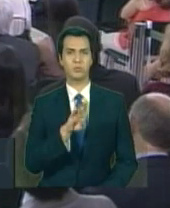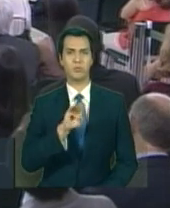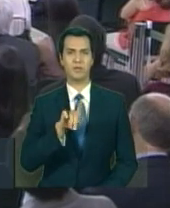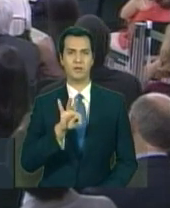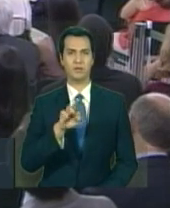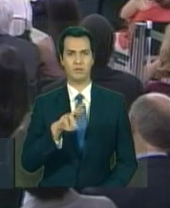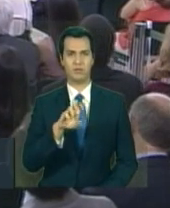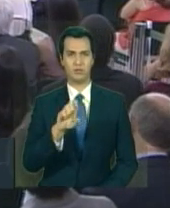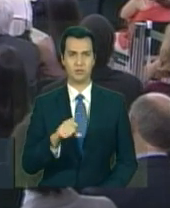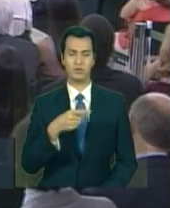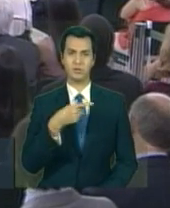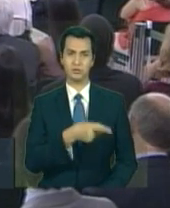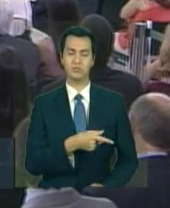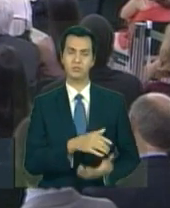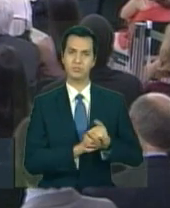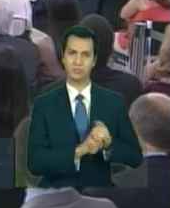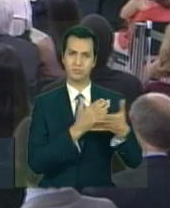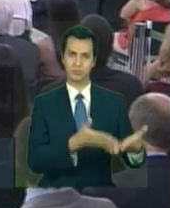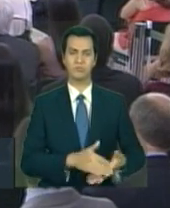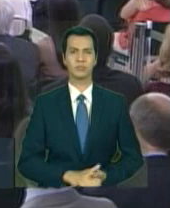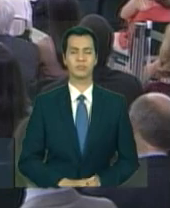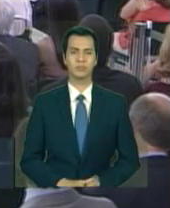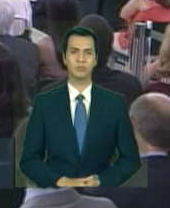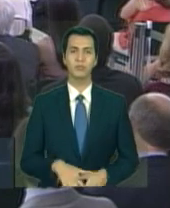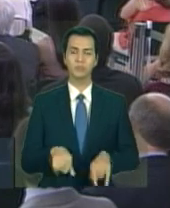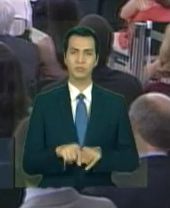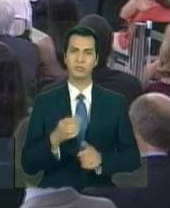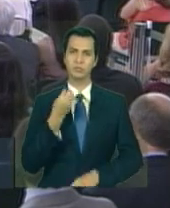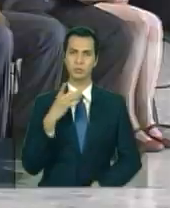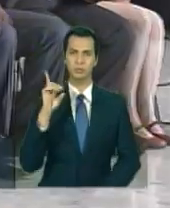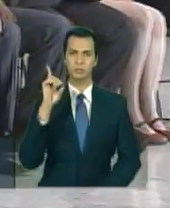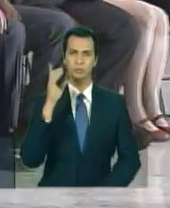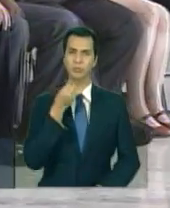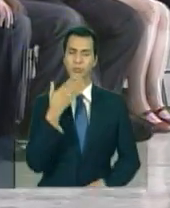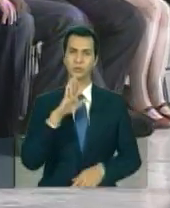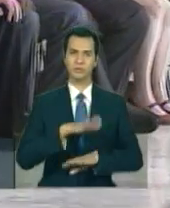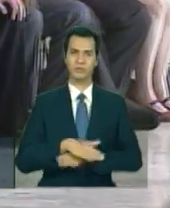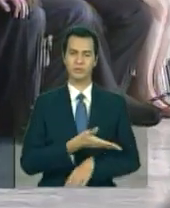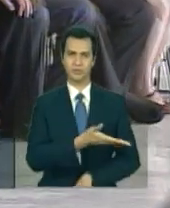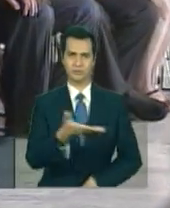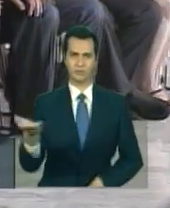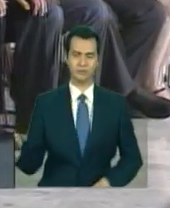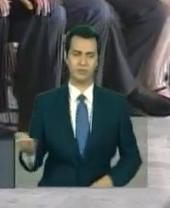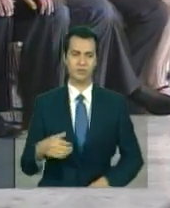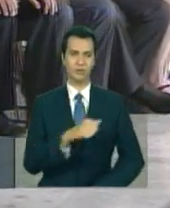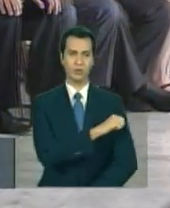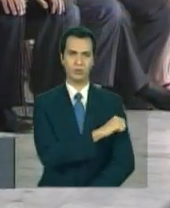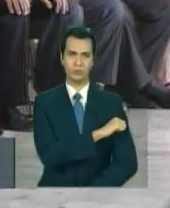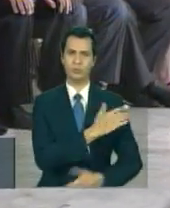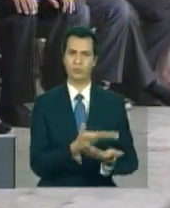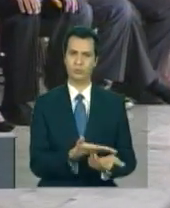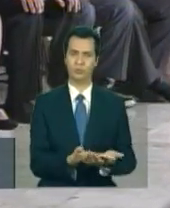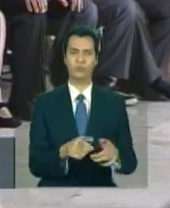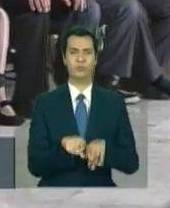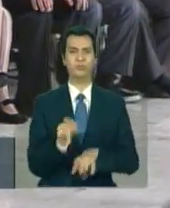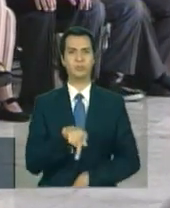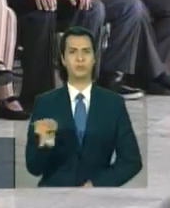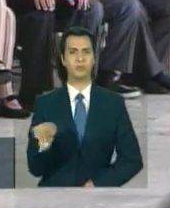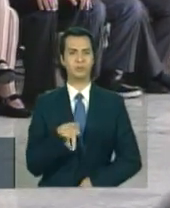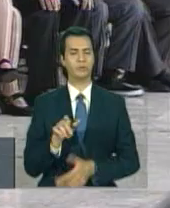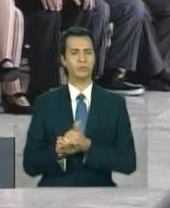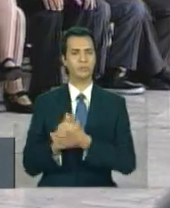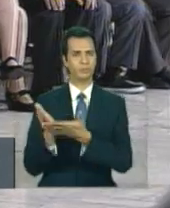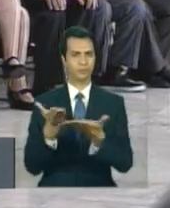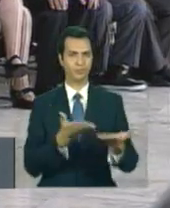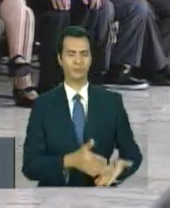Gerdau. E, principalmente, um bom dia, boa tarde para vocês, estudantes, professores. Nós